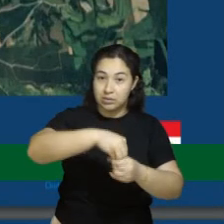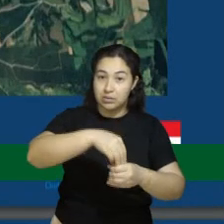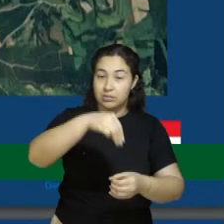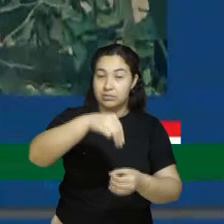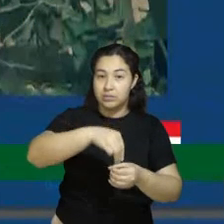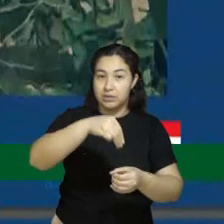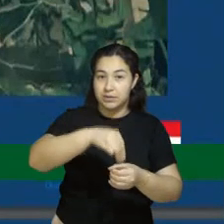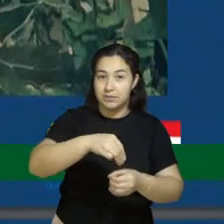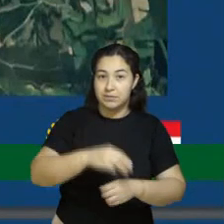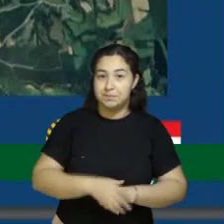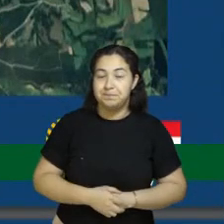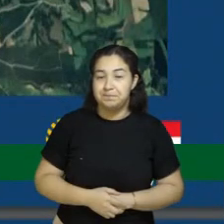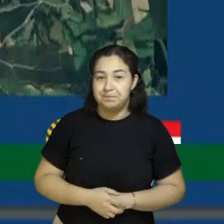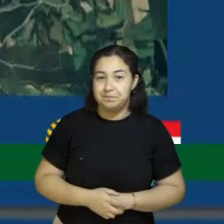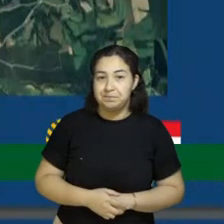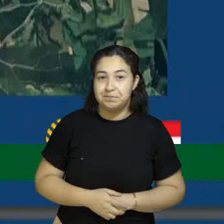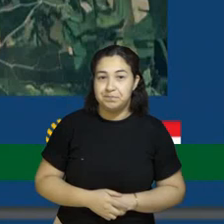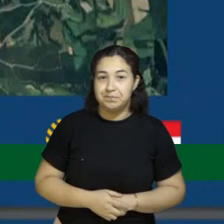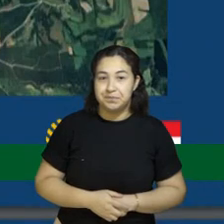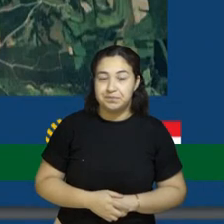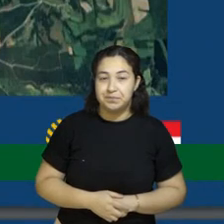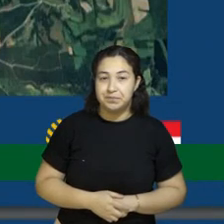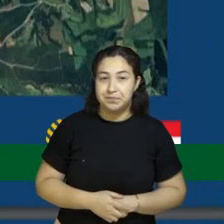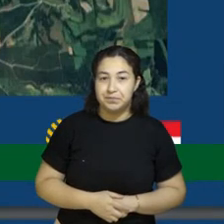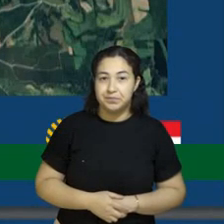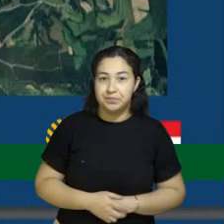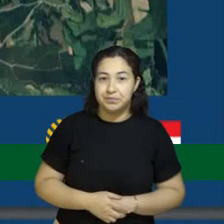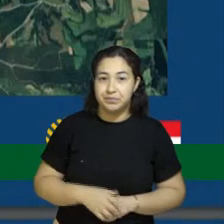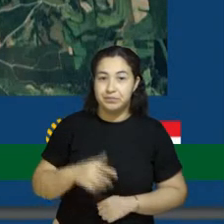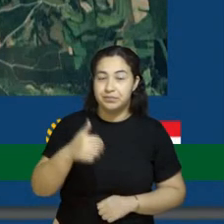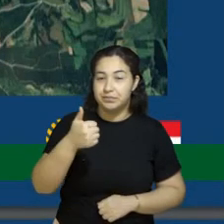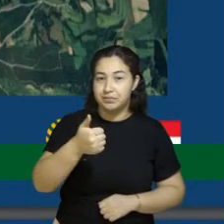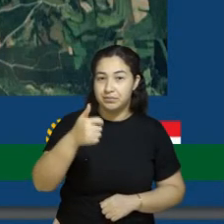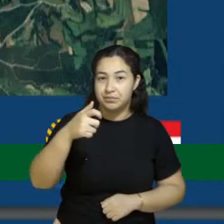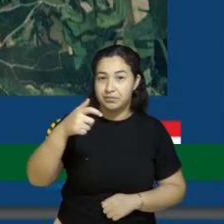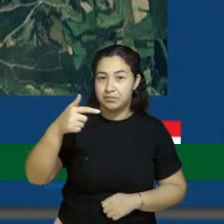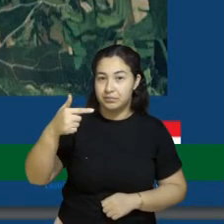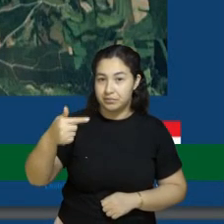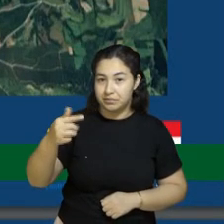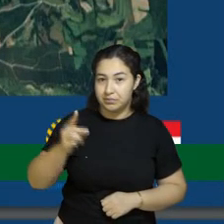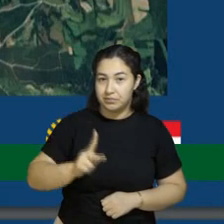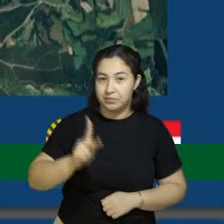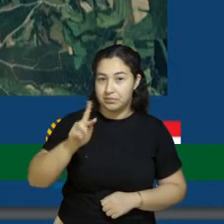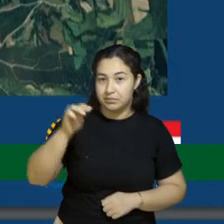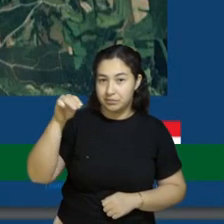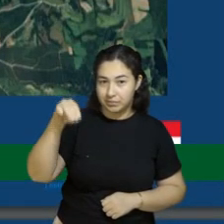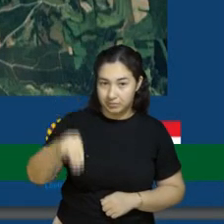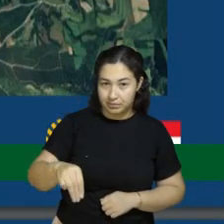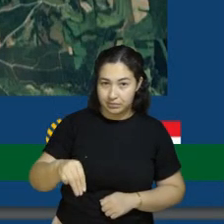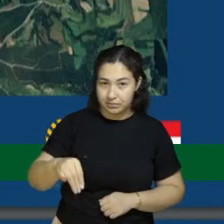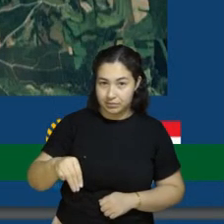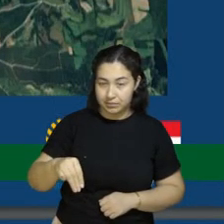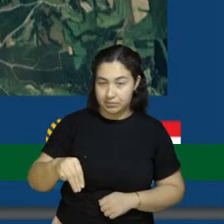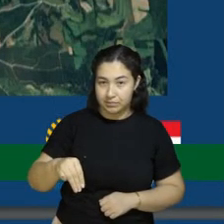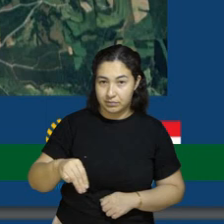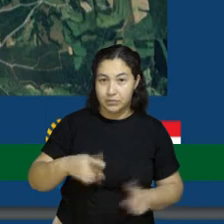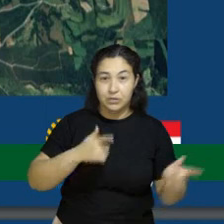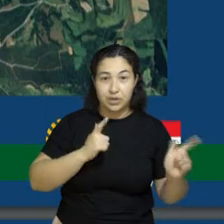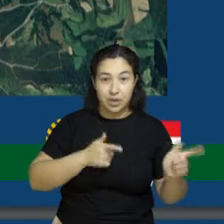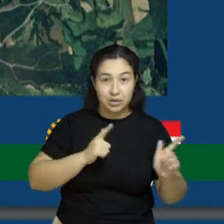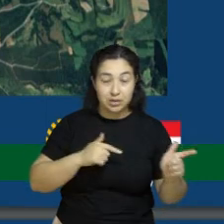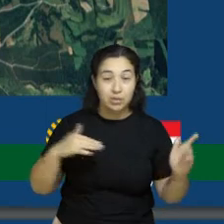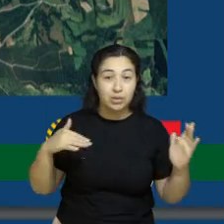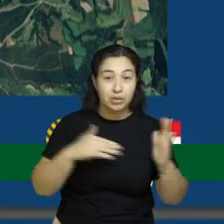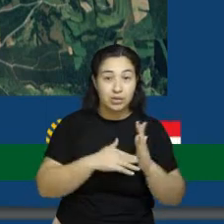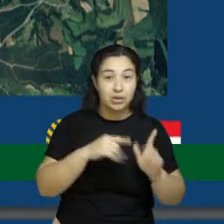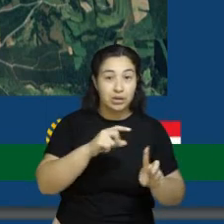Aqui outra obra importante também, 17 quilômetros, que faz a interligação de Caçador a Videira. Nós tivemos um evento